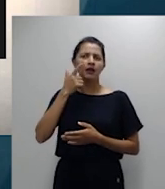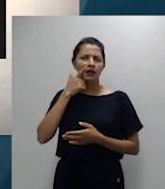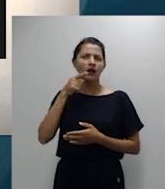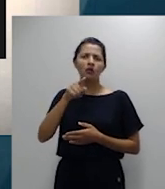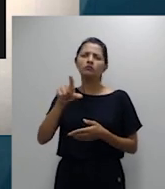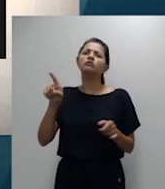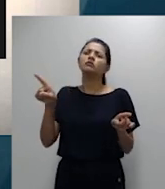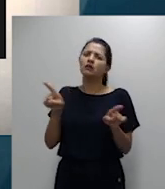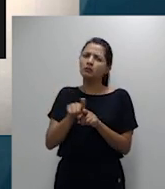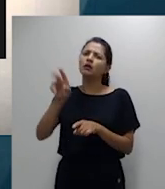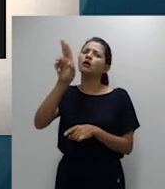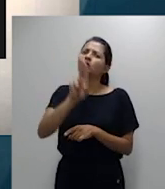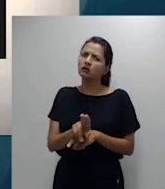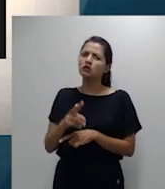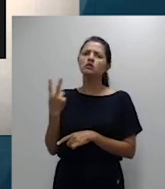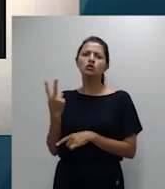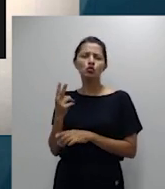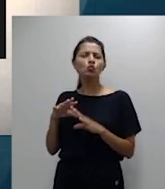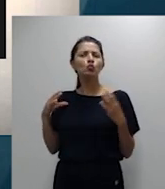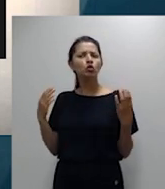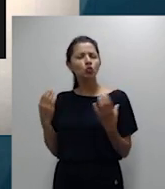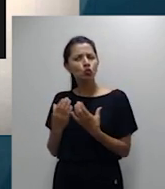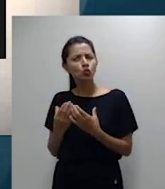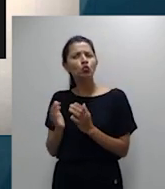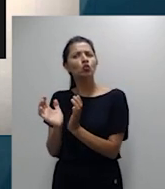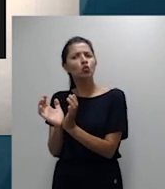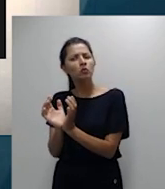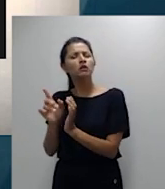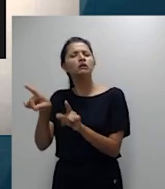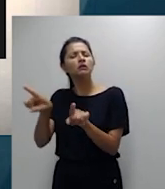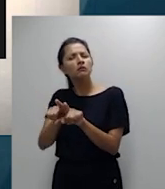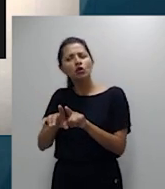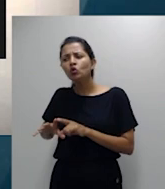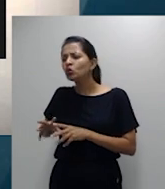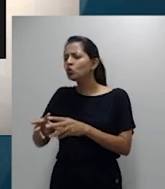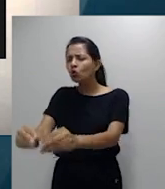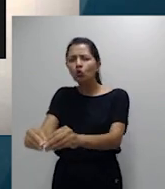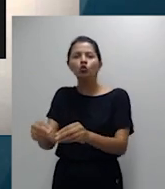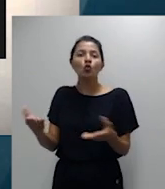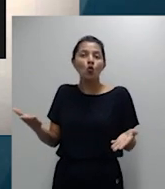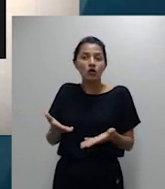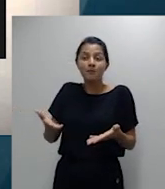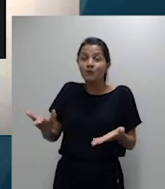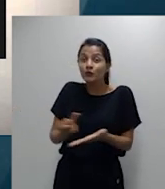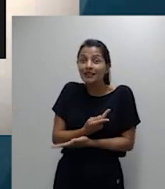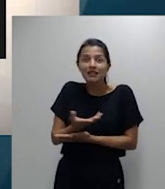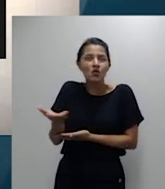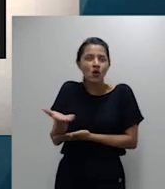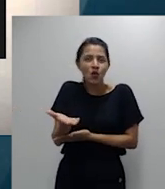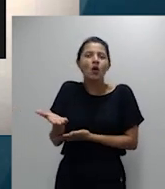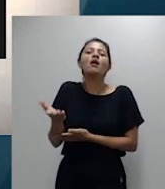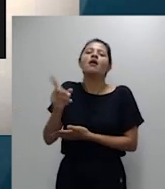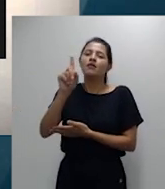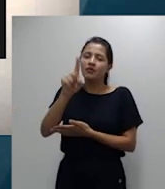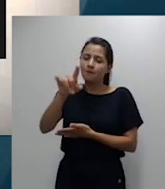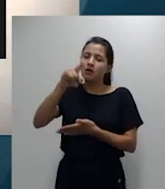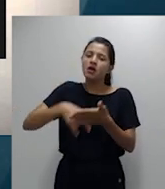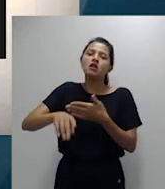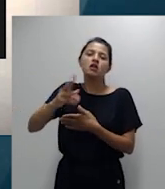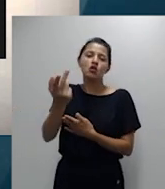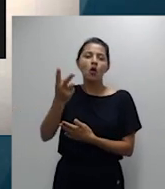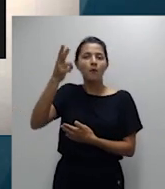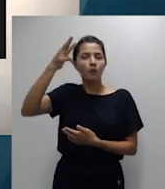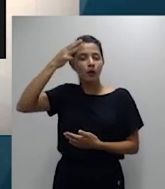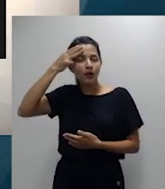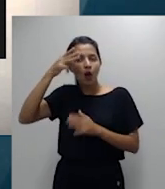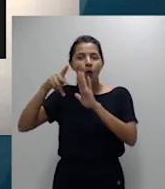sido aplicada pela segunda turma por todos o mais recente precedente e também foi no memorial da Lavra da ministra